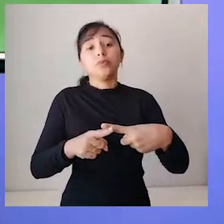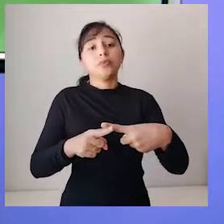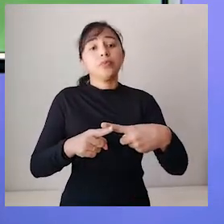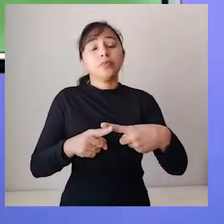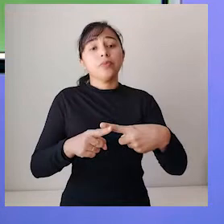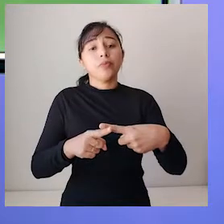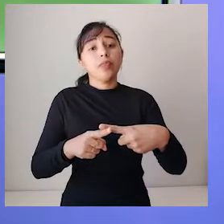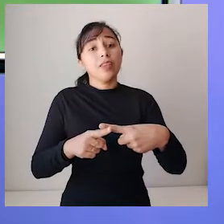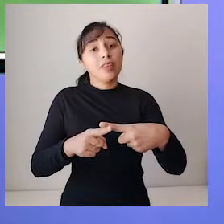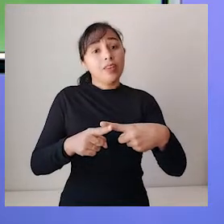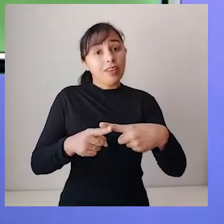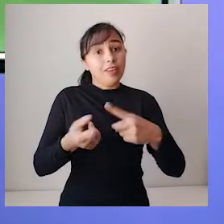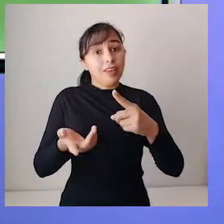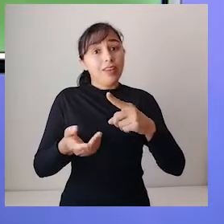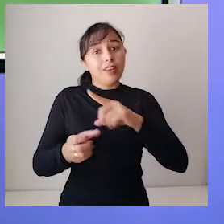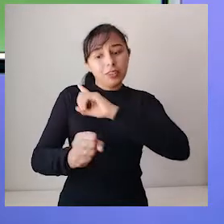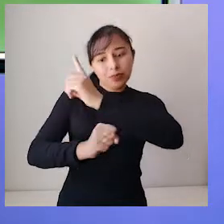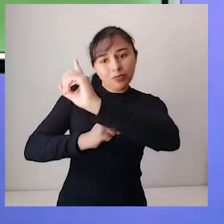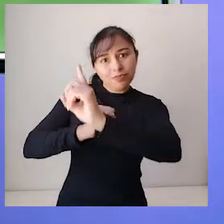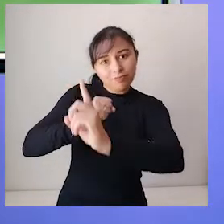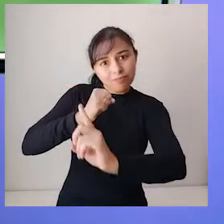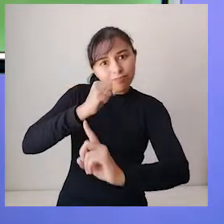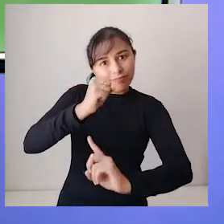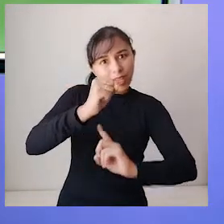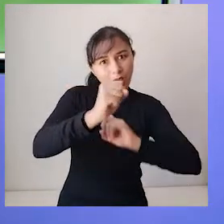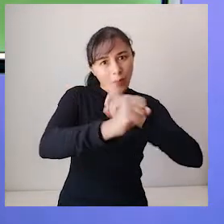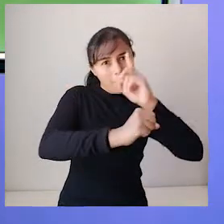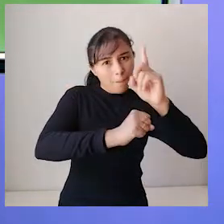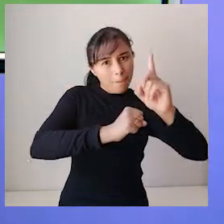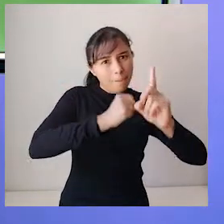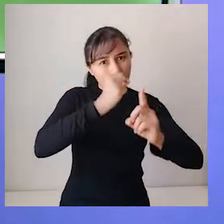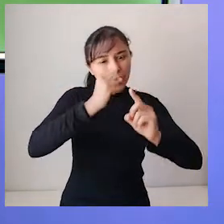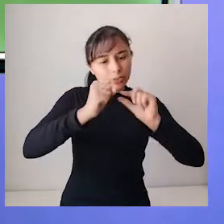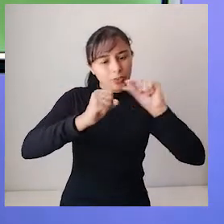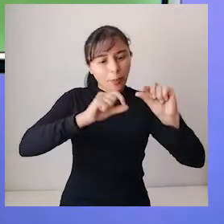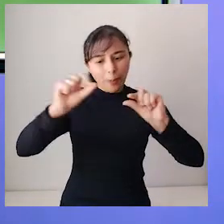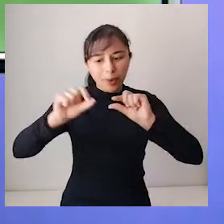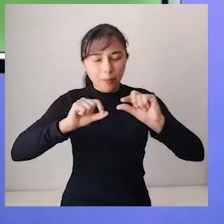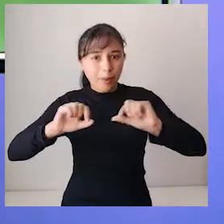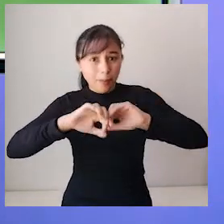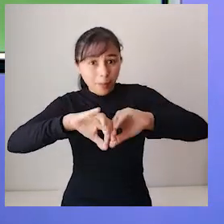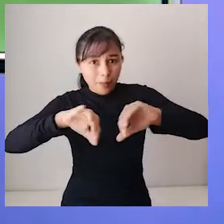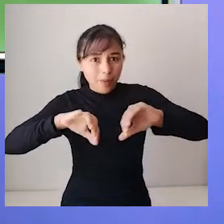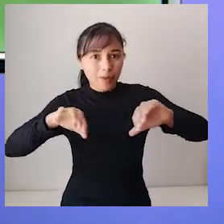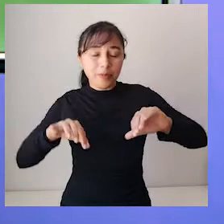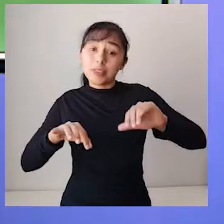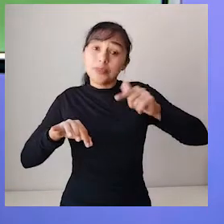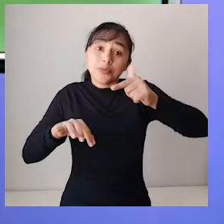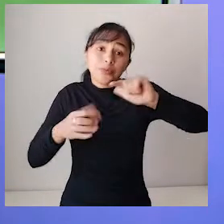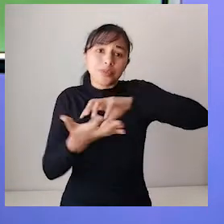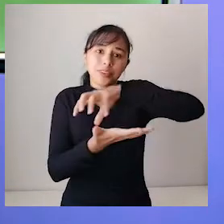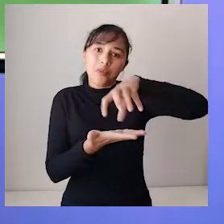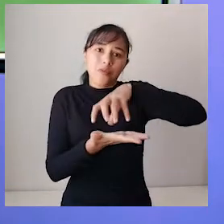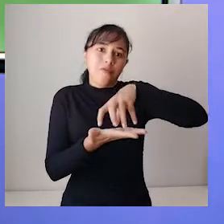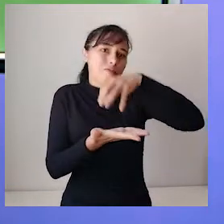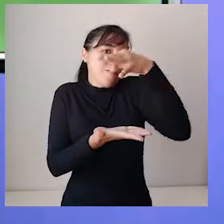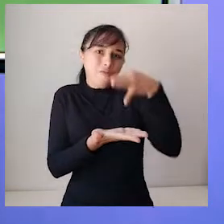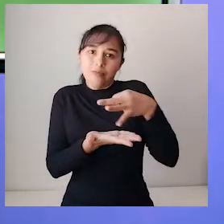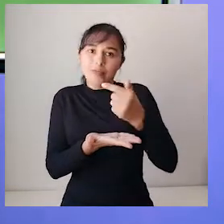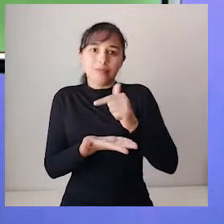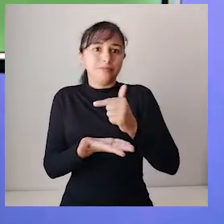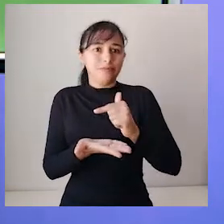acontece porque as suas partículas mais afastadas não dão uma